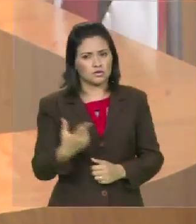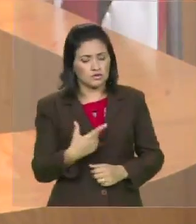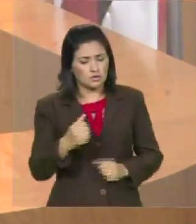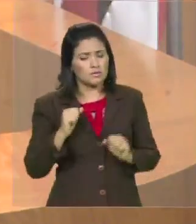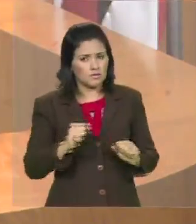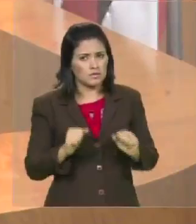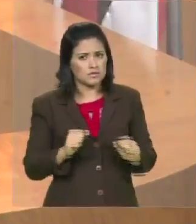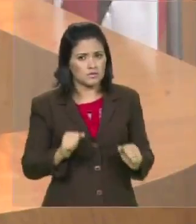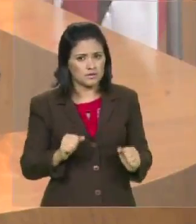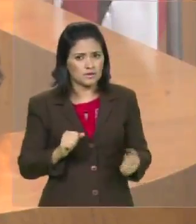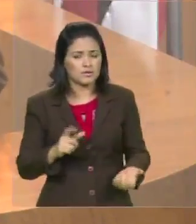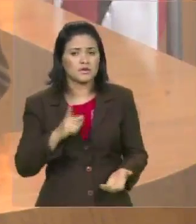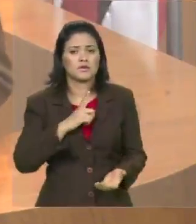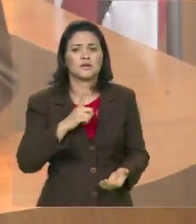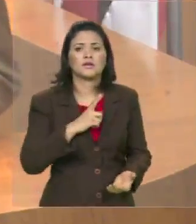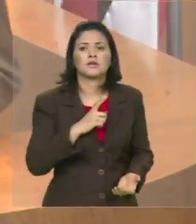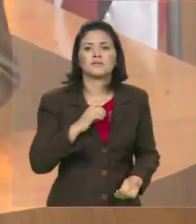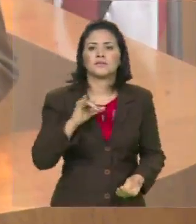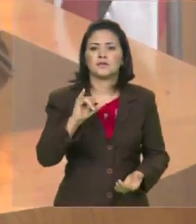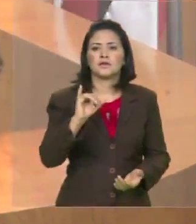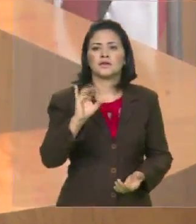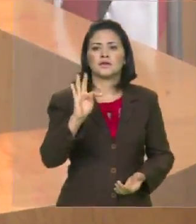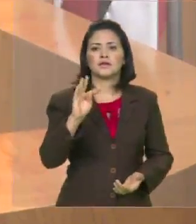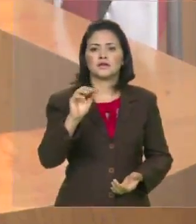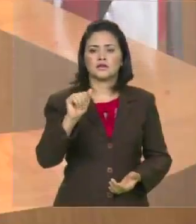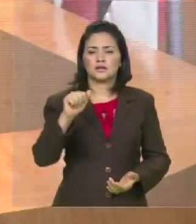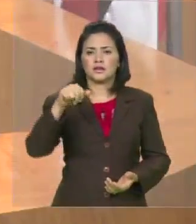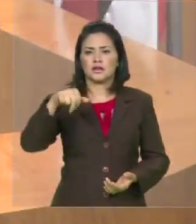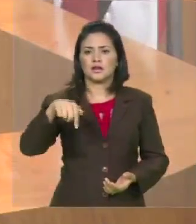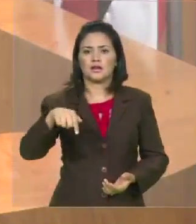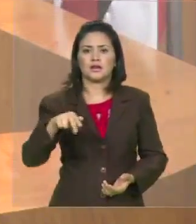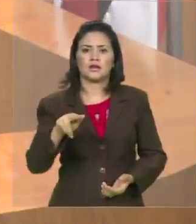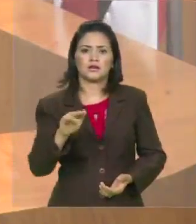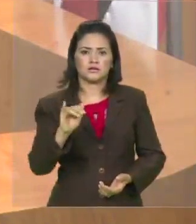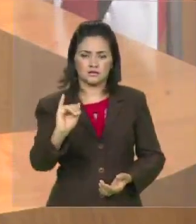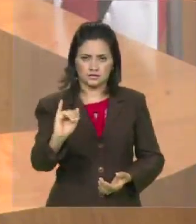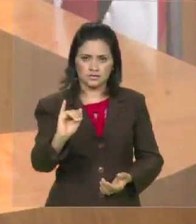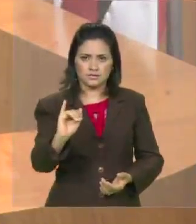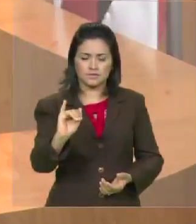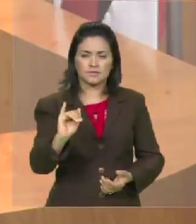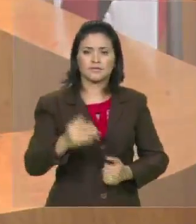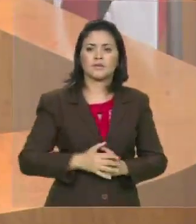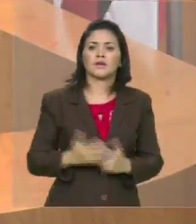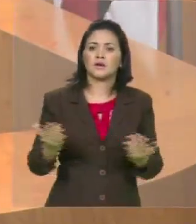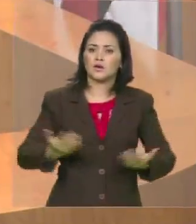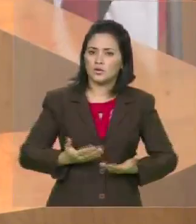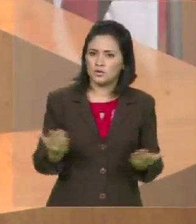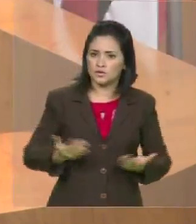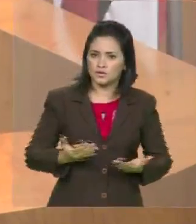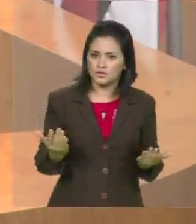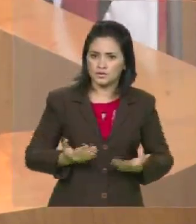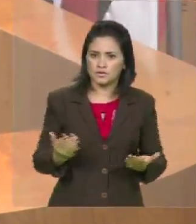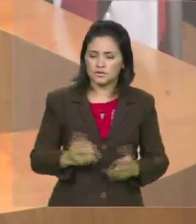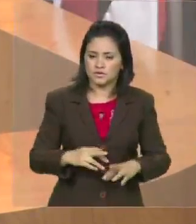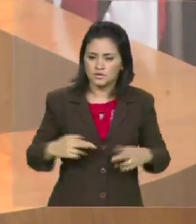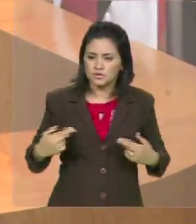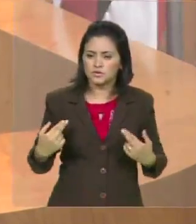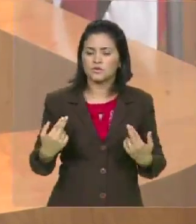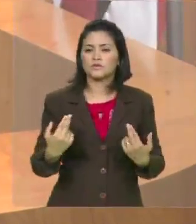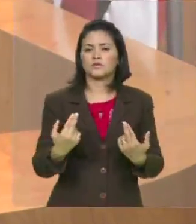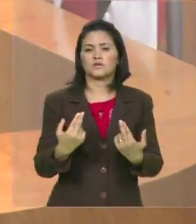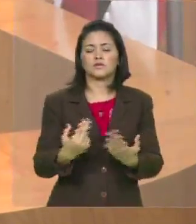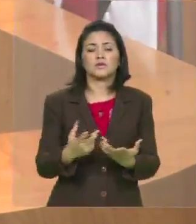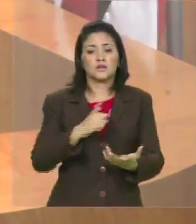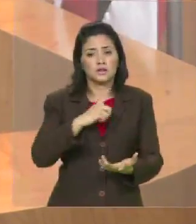nós temos todas as nossas vias de escoamento e produção, nós temos hoje e reunimos todas as